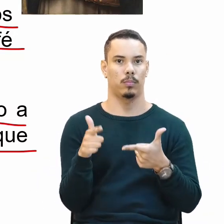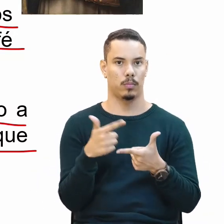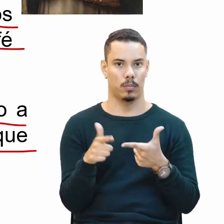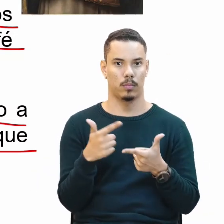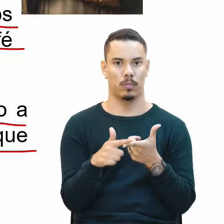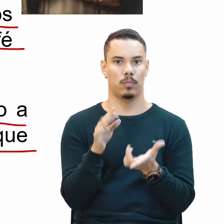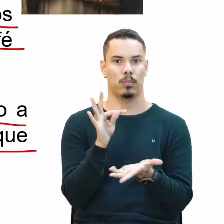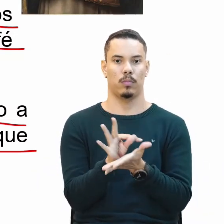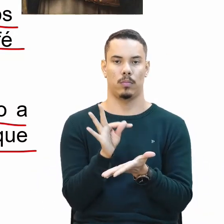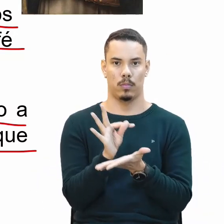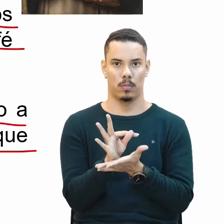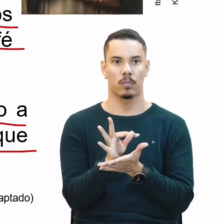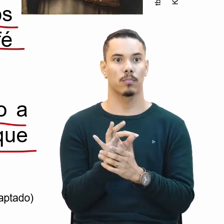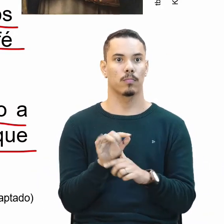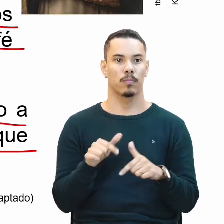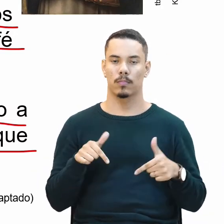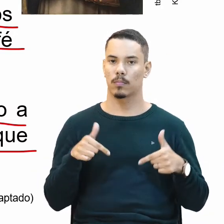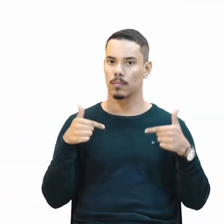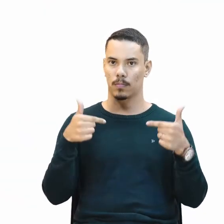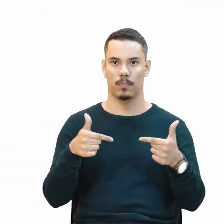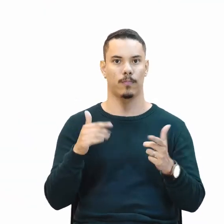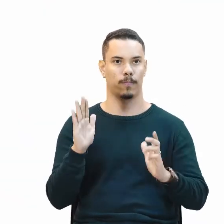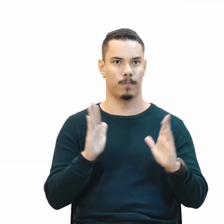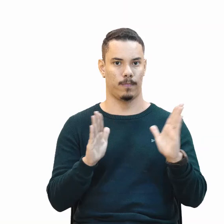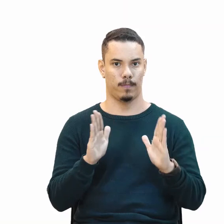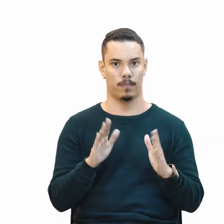teológicos que enfrentavam na época.